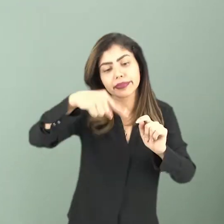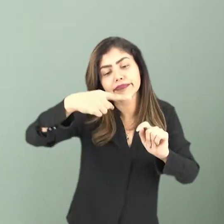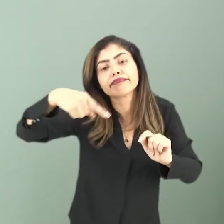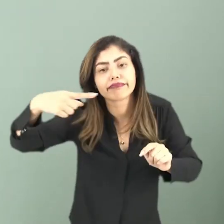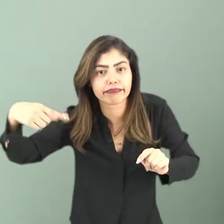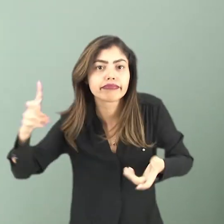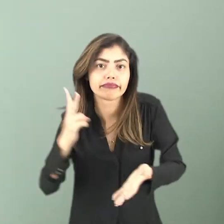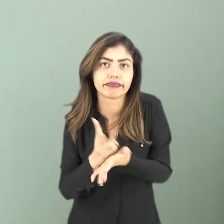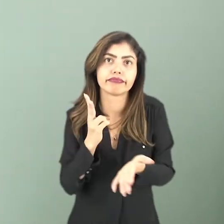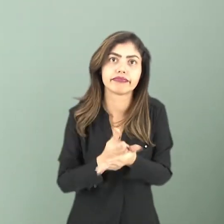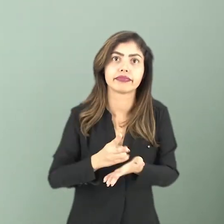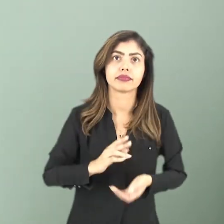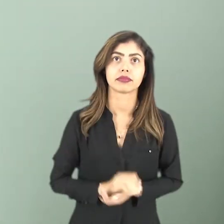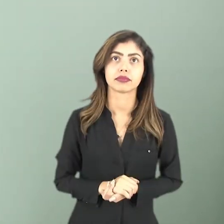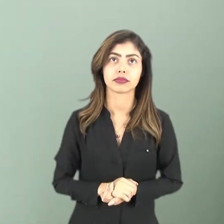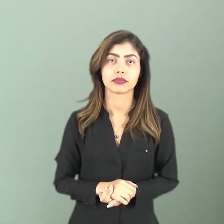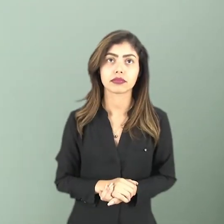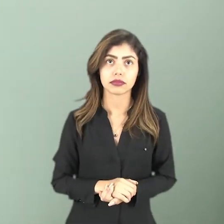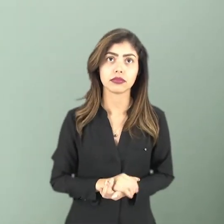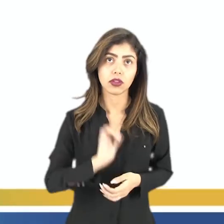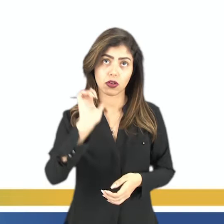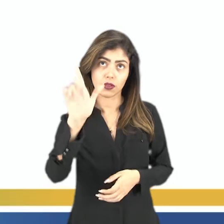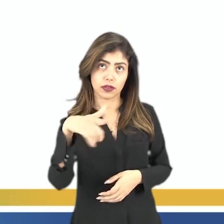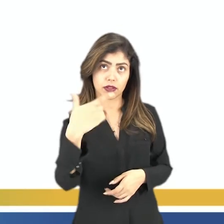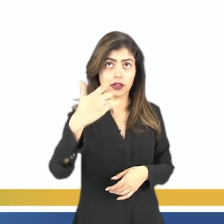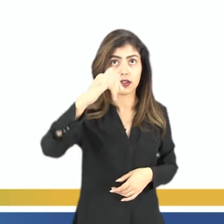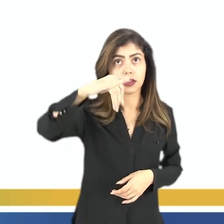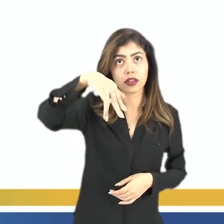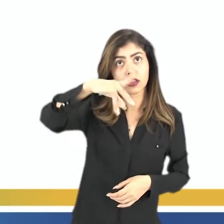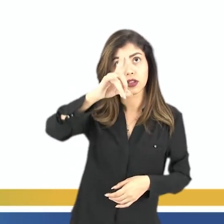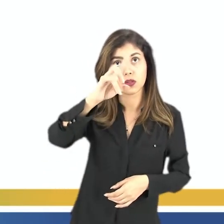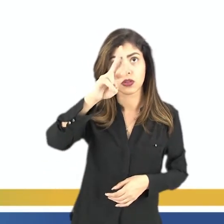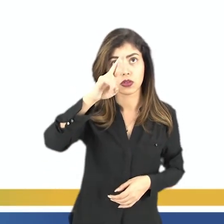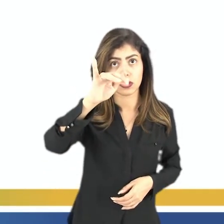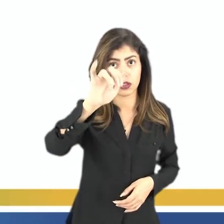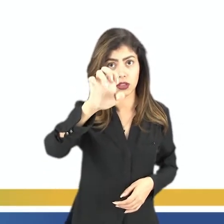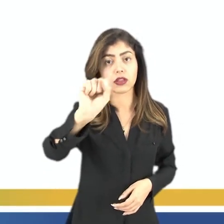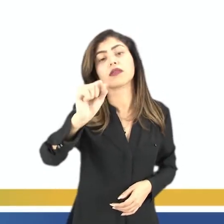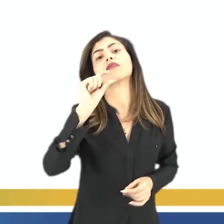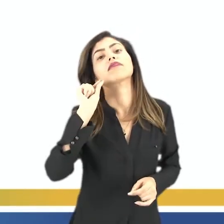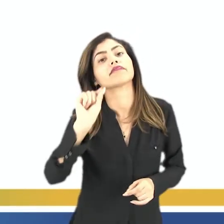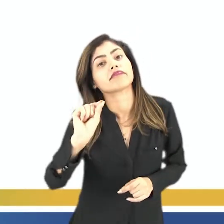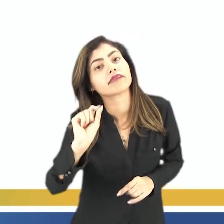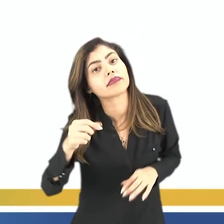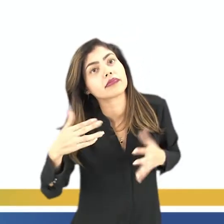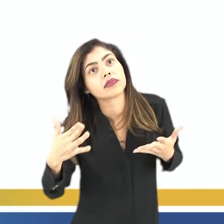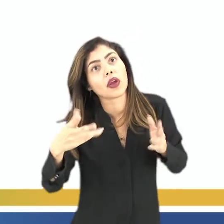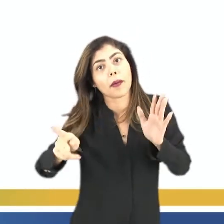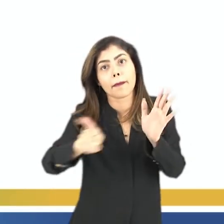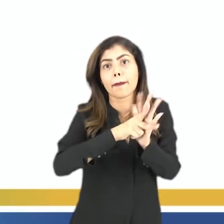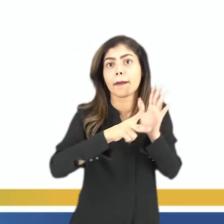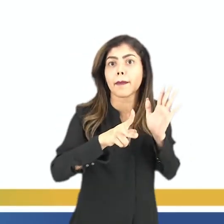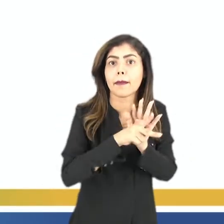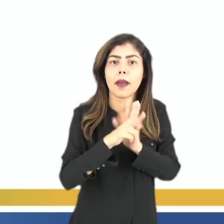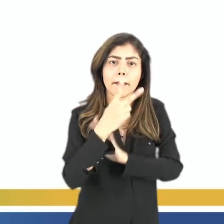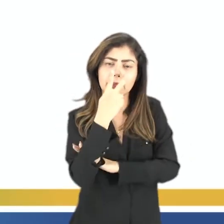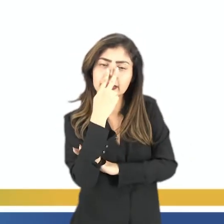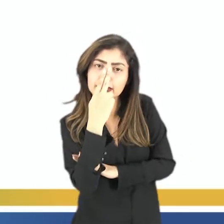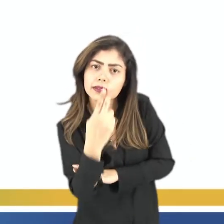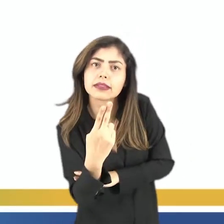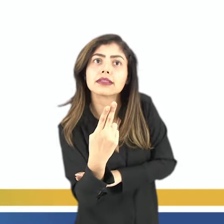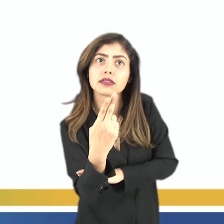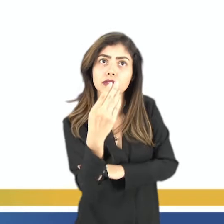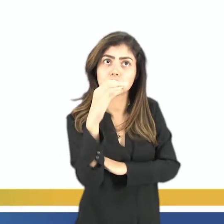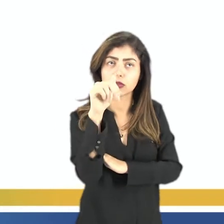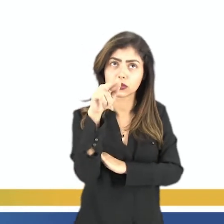corrente elétrica. E aí a gente tem mais um que são os indutores. Os indutores, ele tem um papel um pouco parecido com